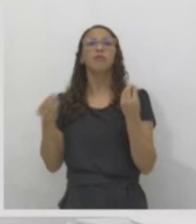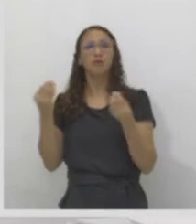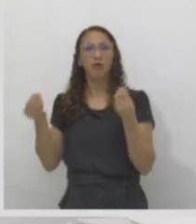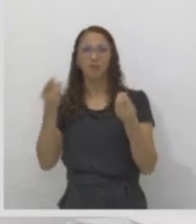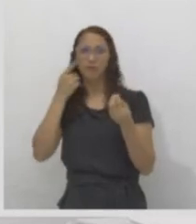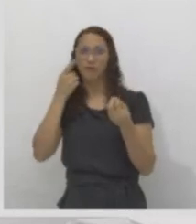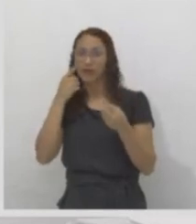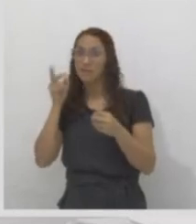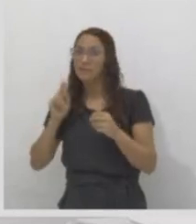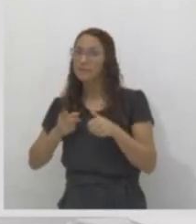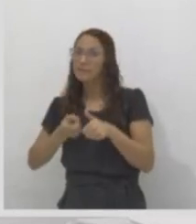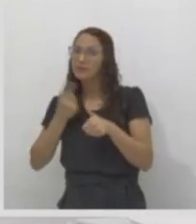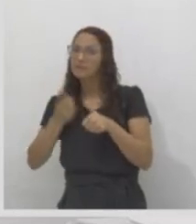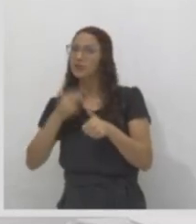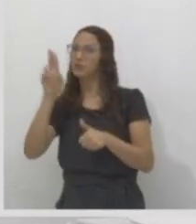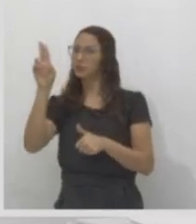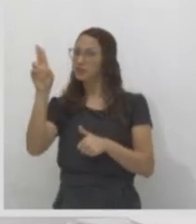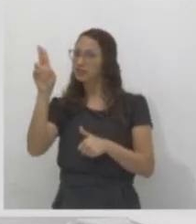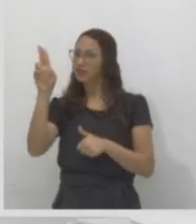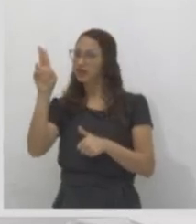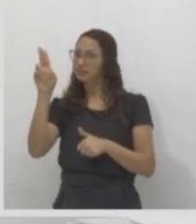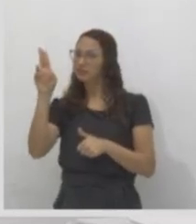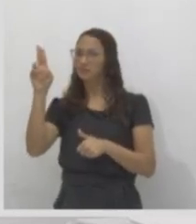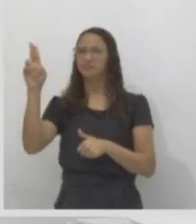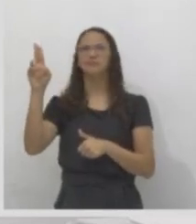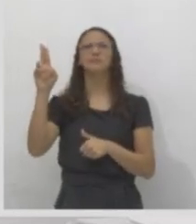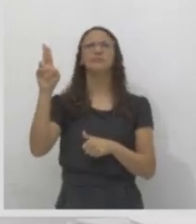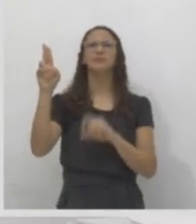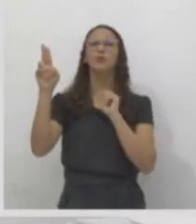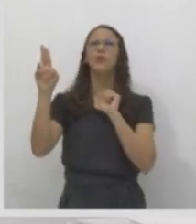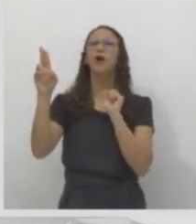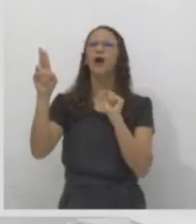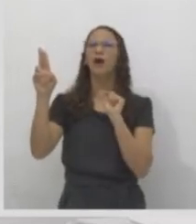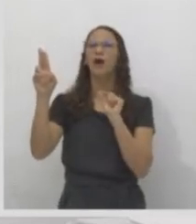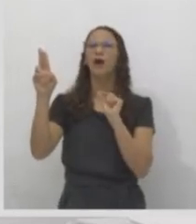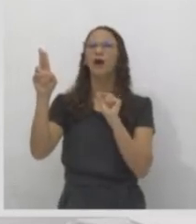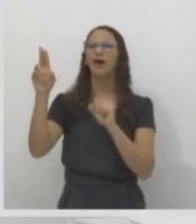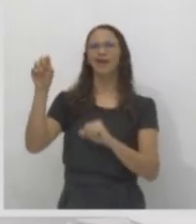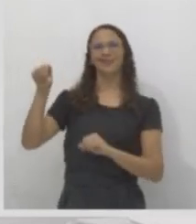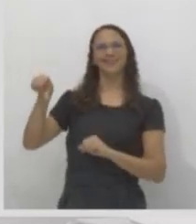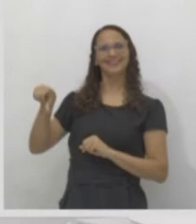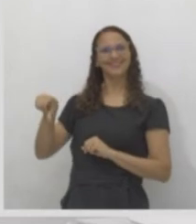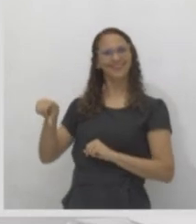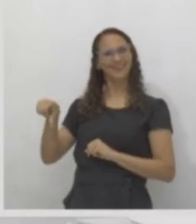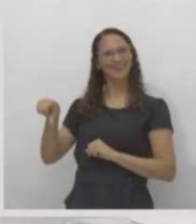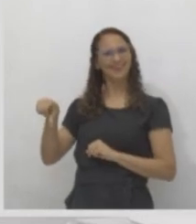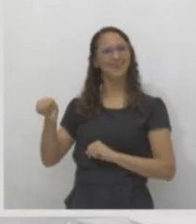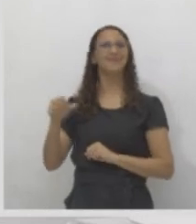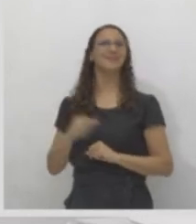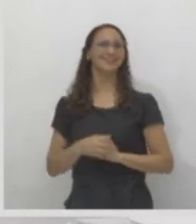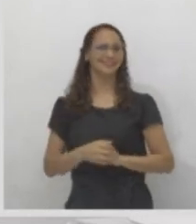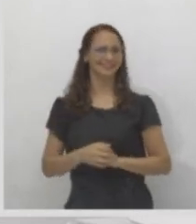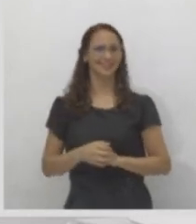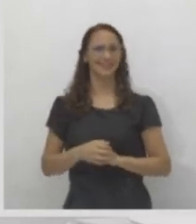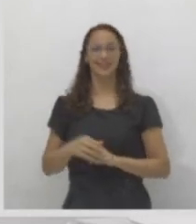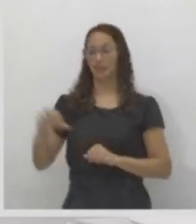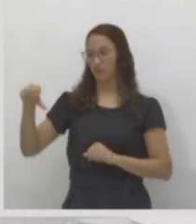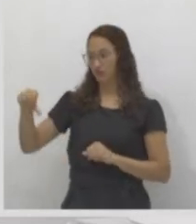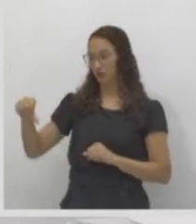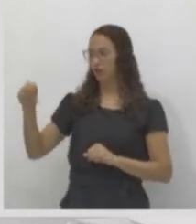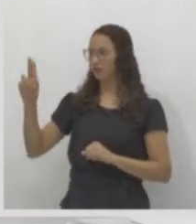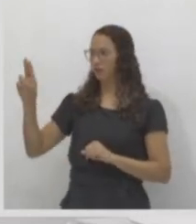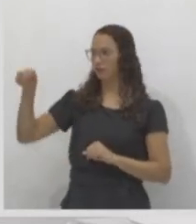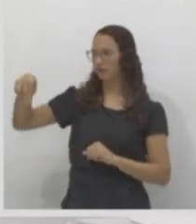não se esqueçam. Na casa da unidade temos o 9. Ele equivale a 9 unidades,